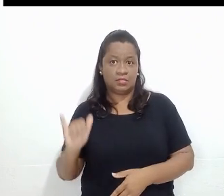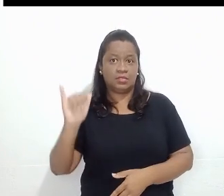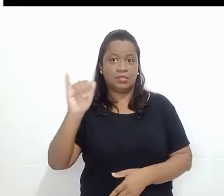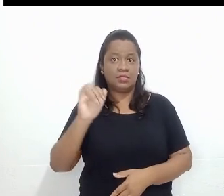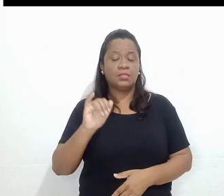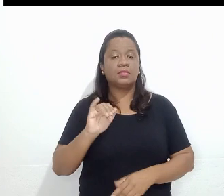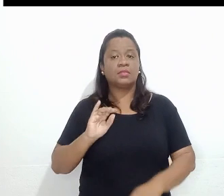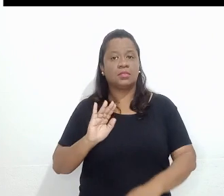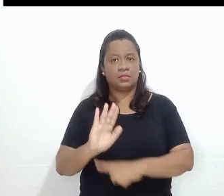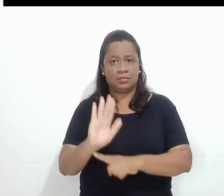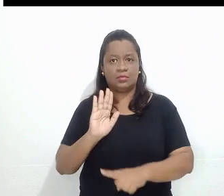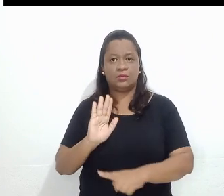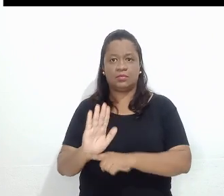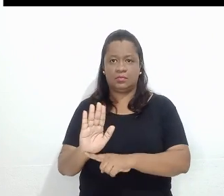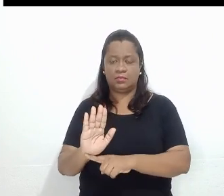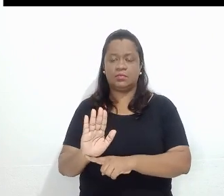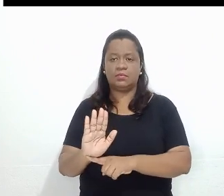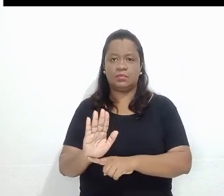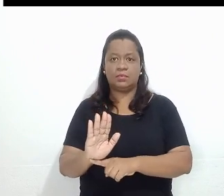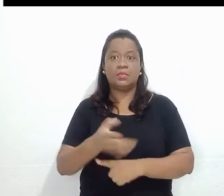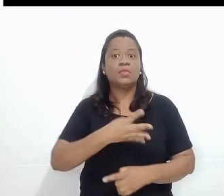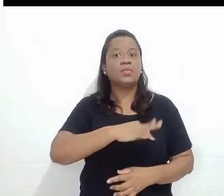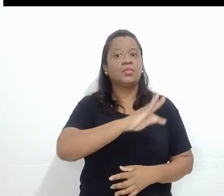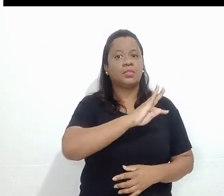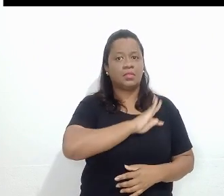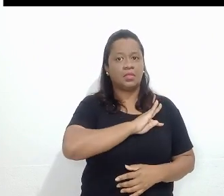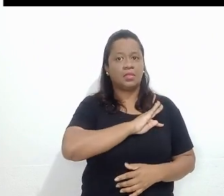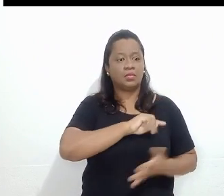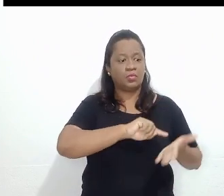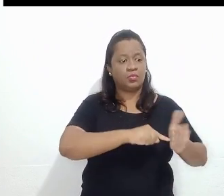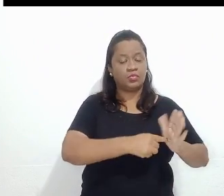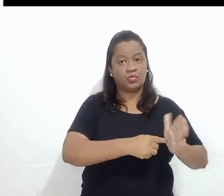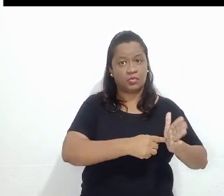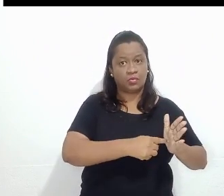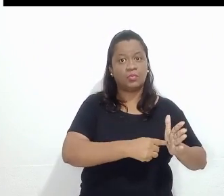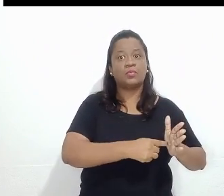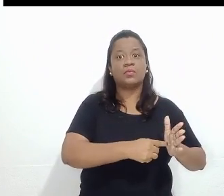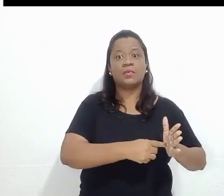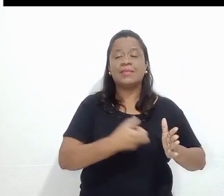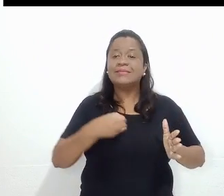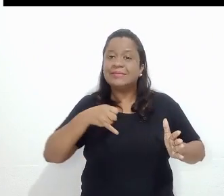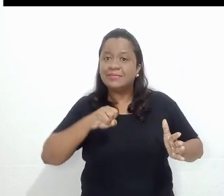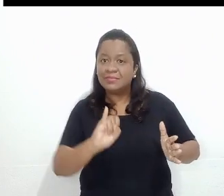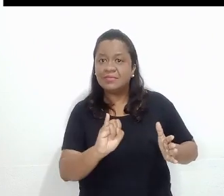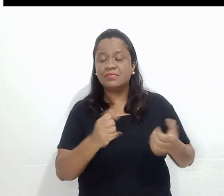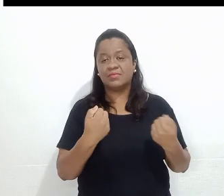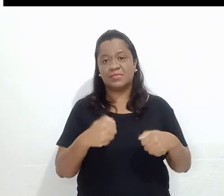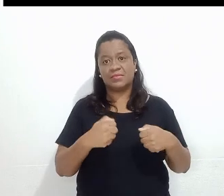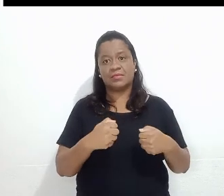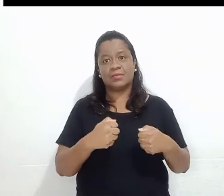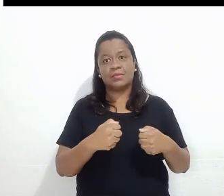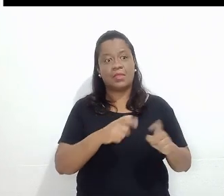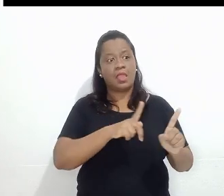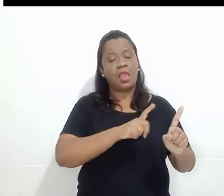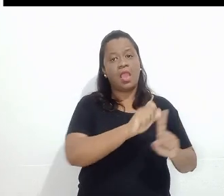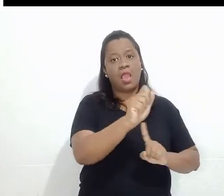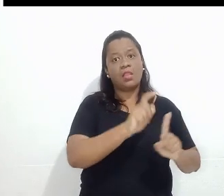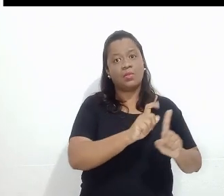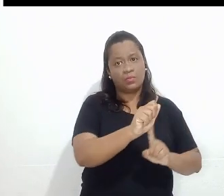nesse trabalho. Tá? E um técnico de gerador, caso seja necessário se alugar um gerador.